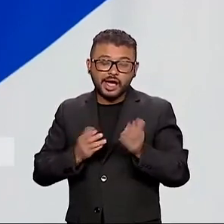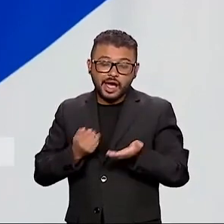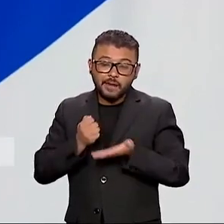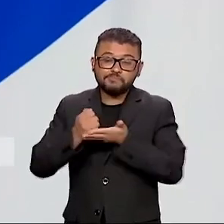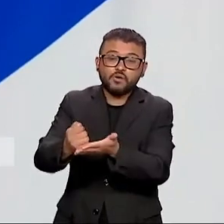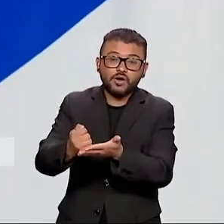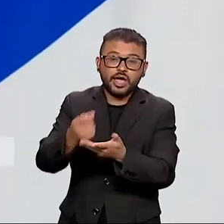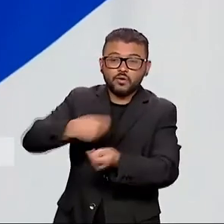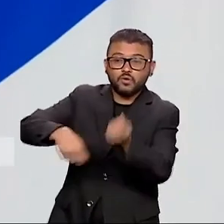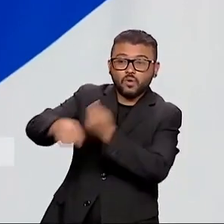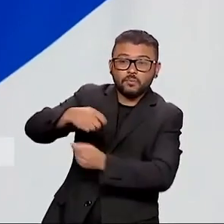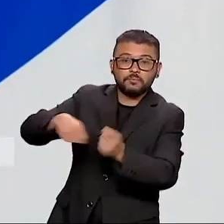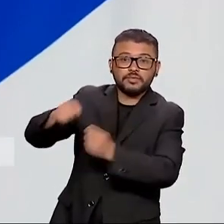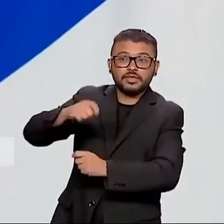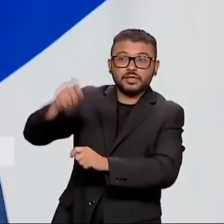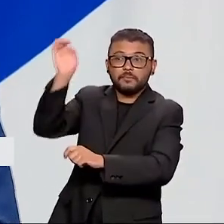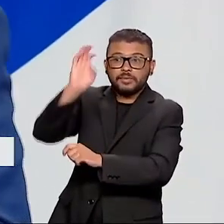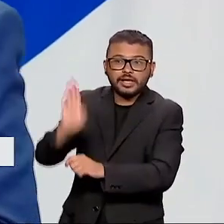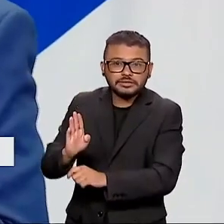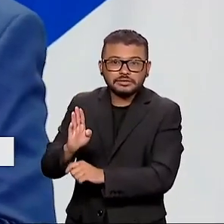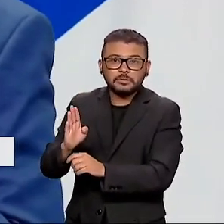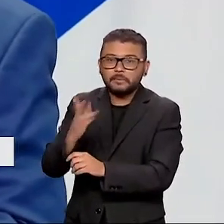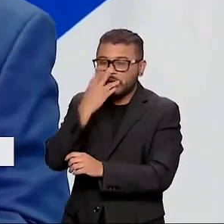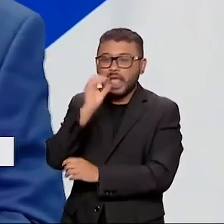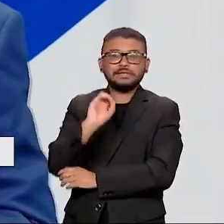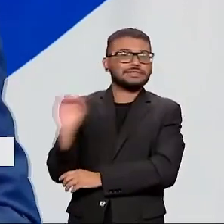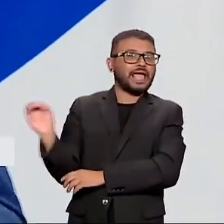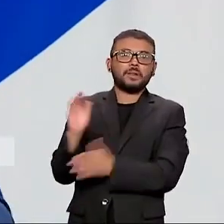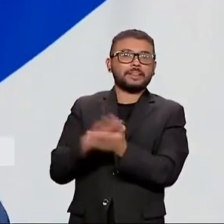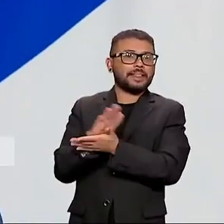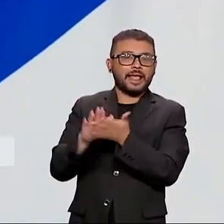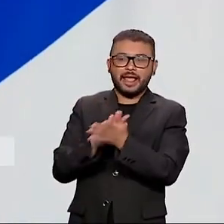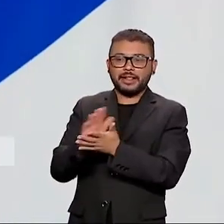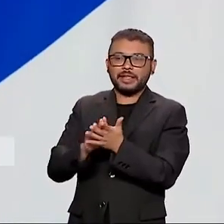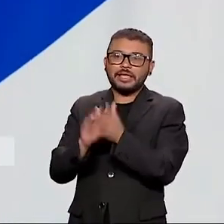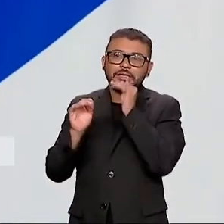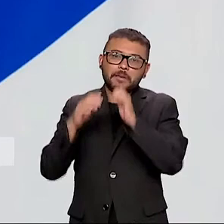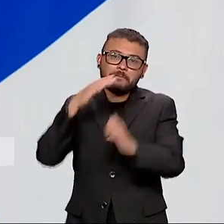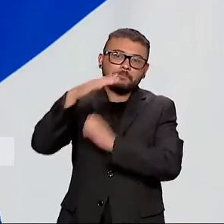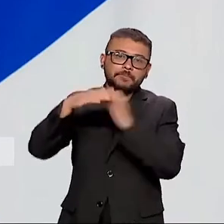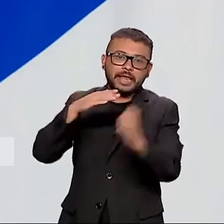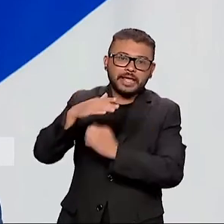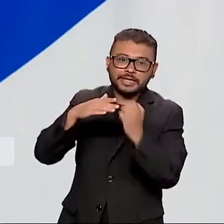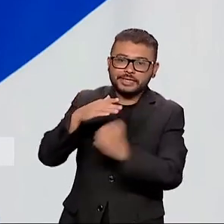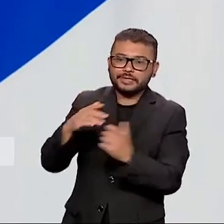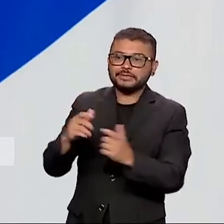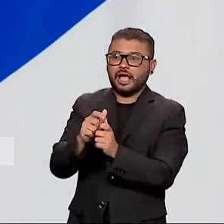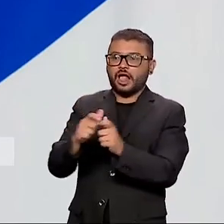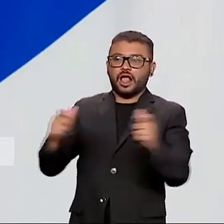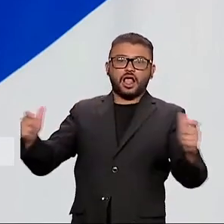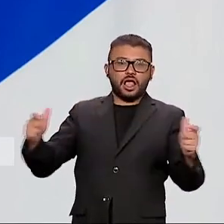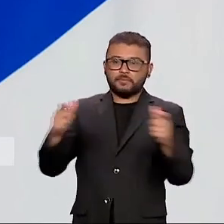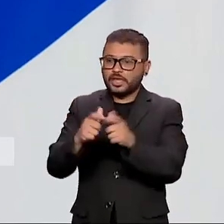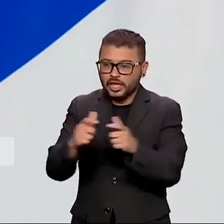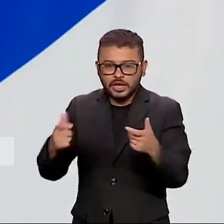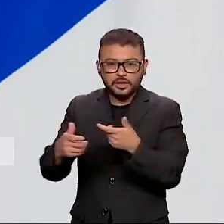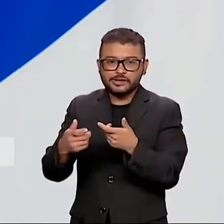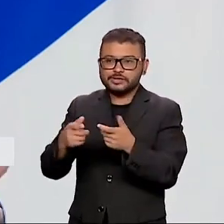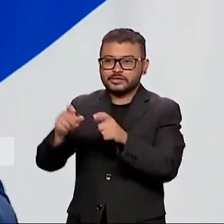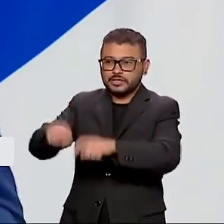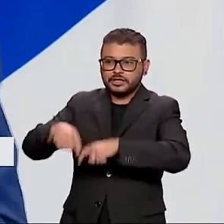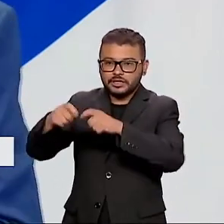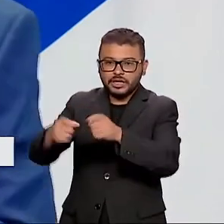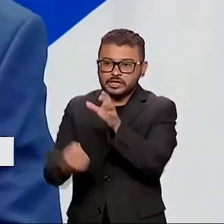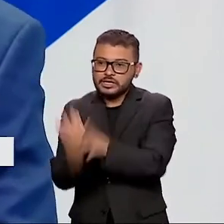a zero. A possibilidade de você permitir que pequenos e médios empresários possam produzir para o Estado